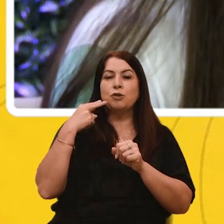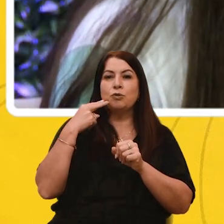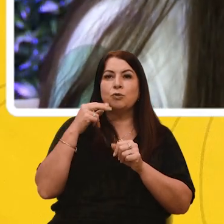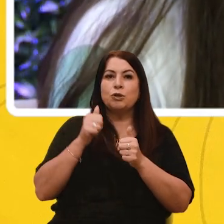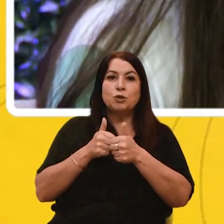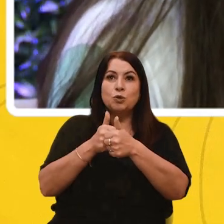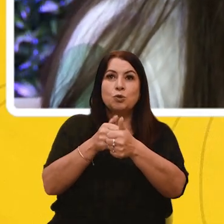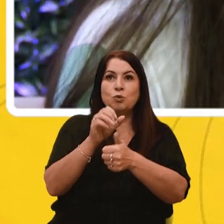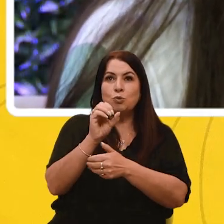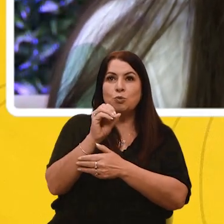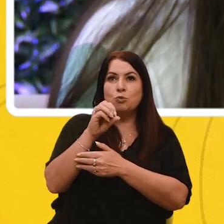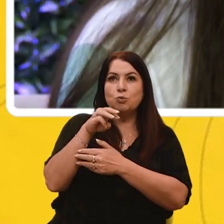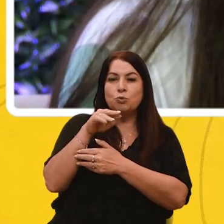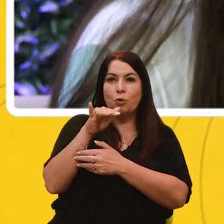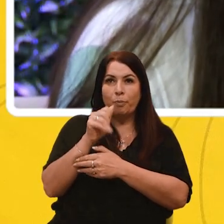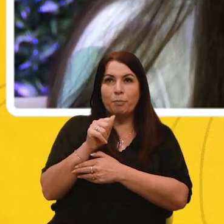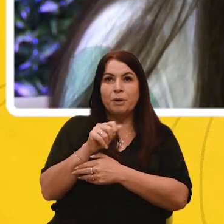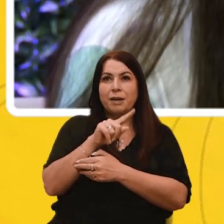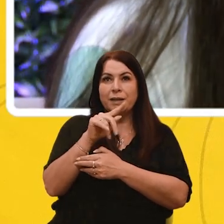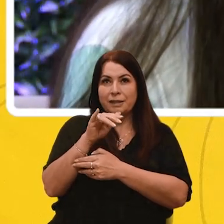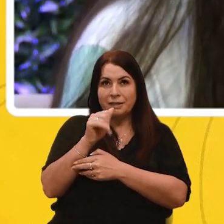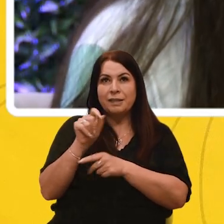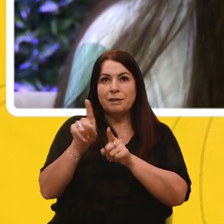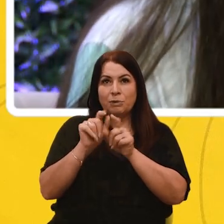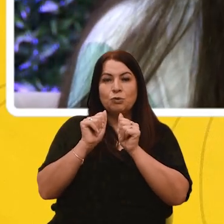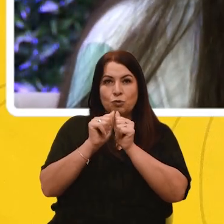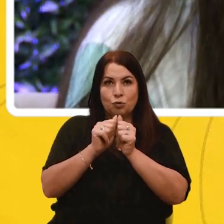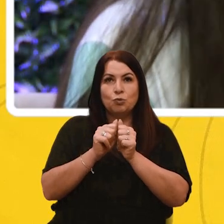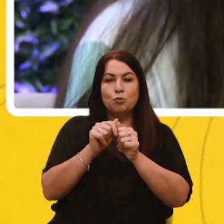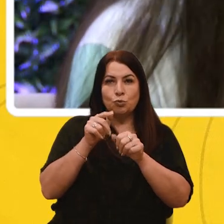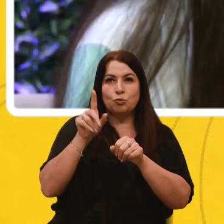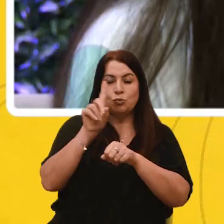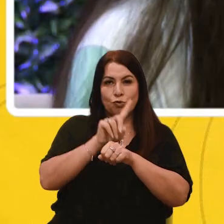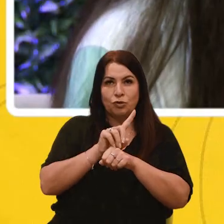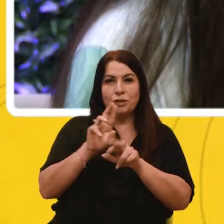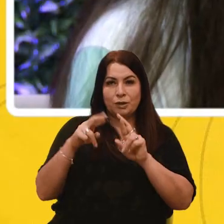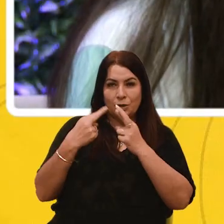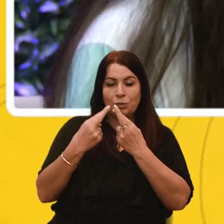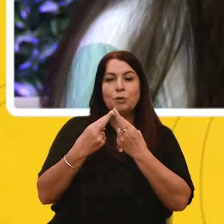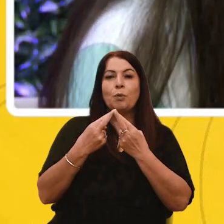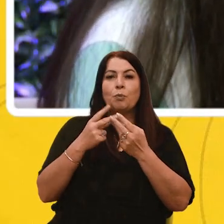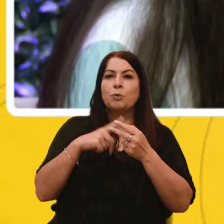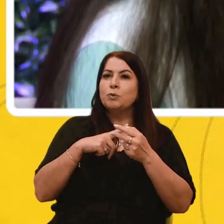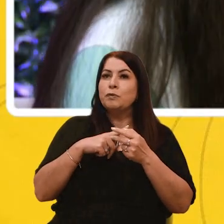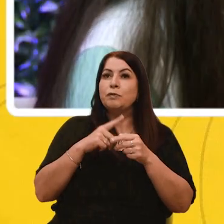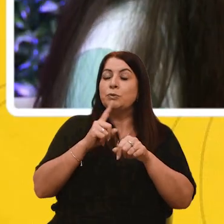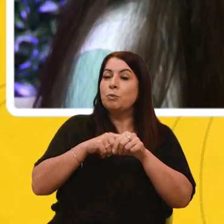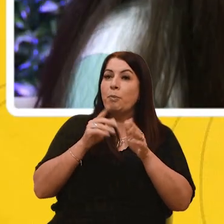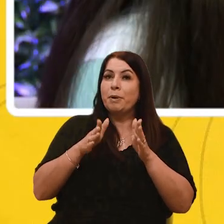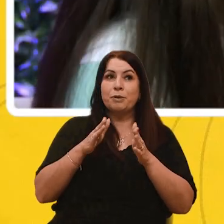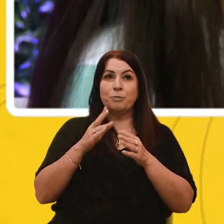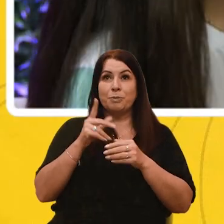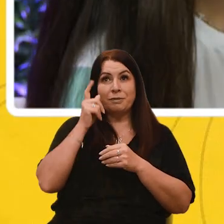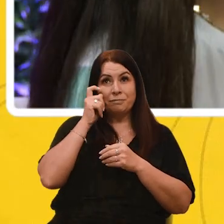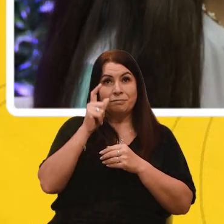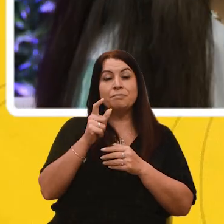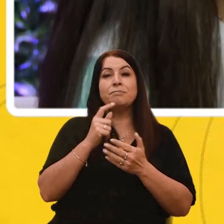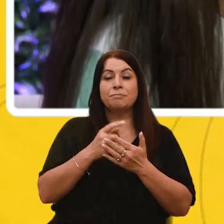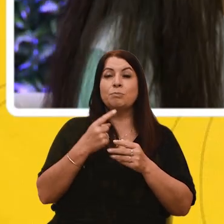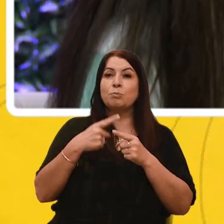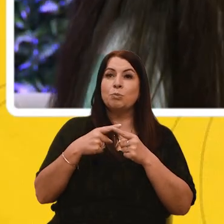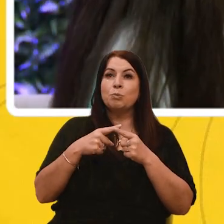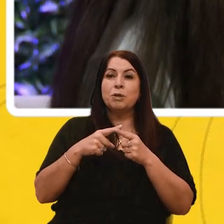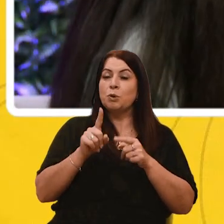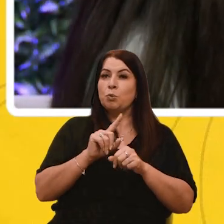E depois a Zara estava junto no dia da sessão, né? E isso eu acho que foi um momento bem interessante, porque eu